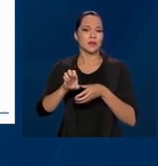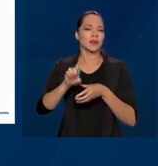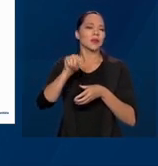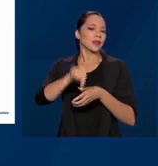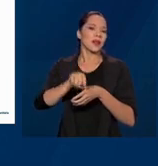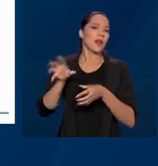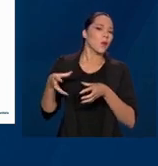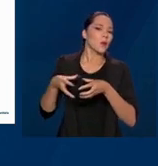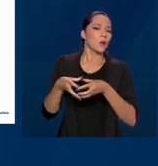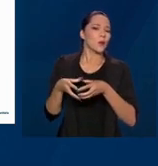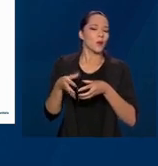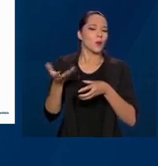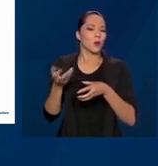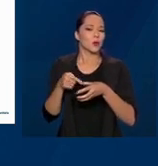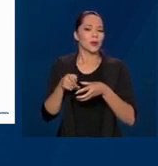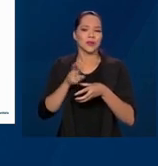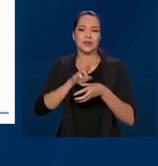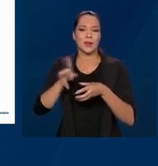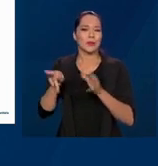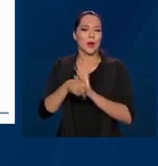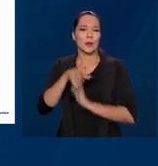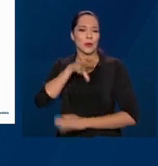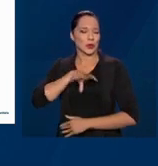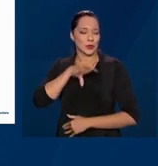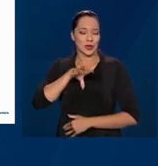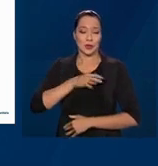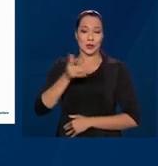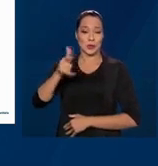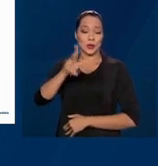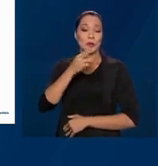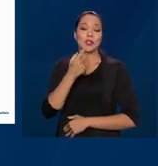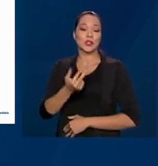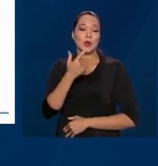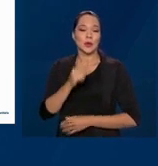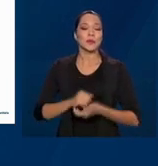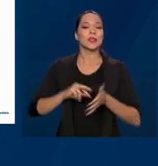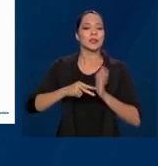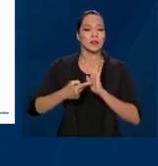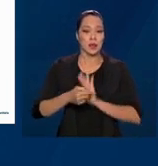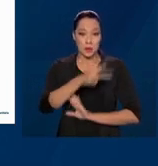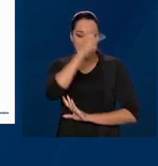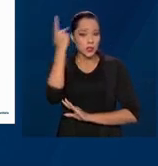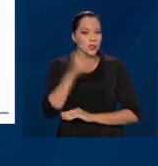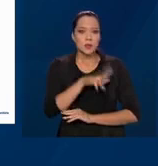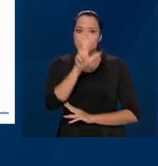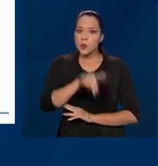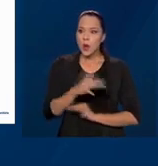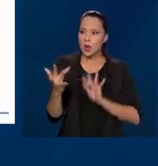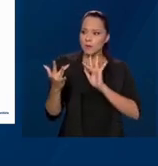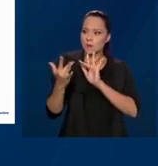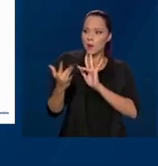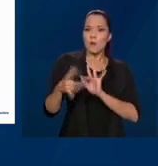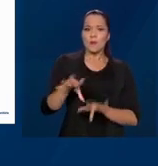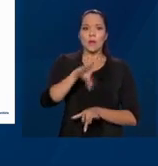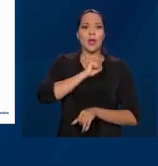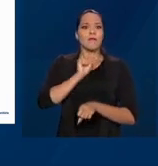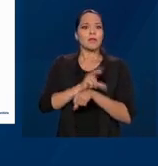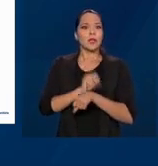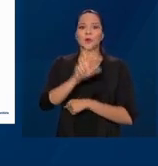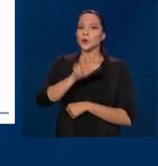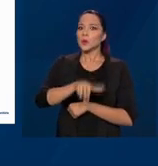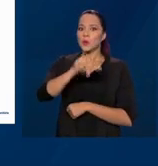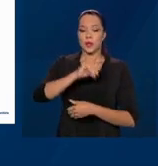termo não aportuguesado, mas o que significa aquelas pessoas que nunca tiveram a doença. Um